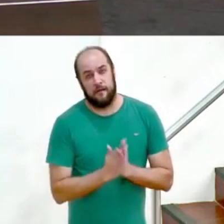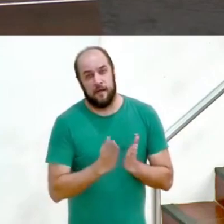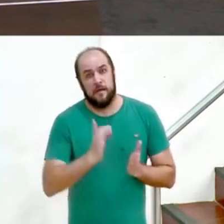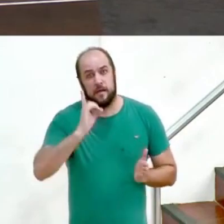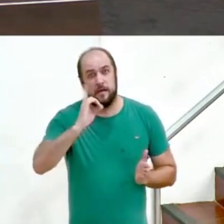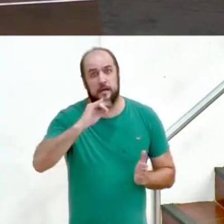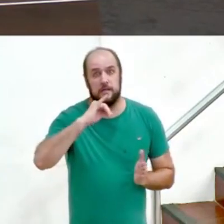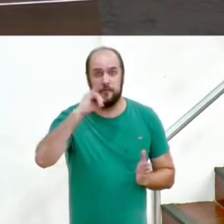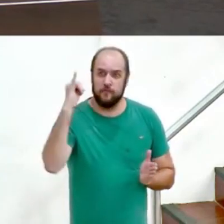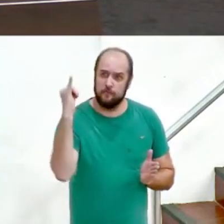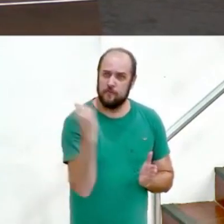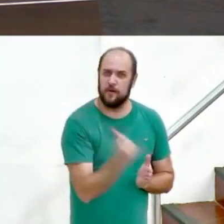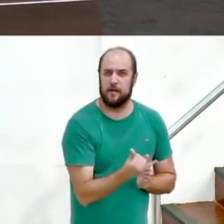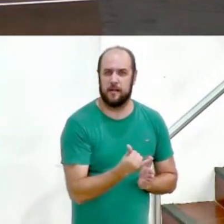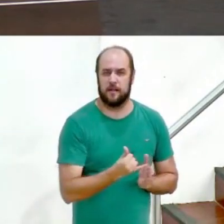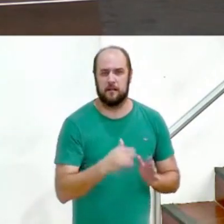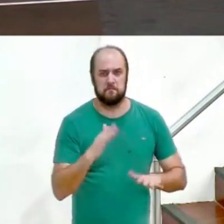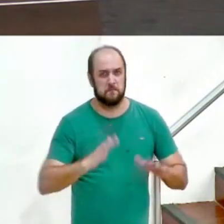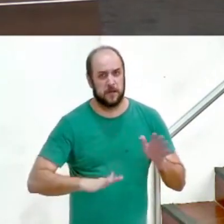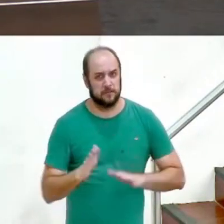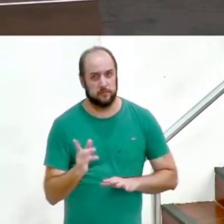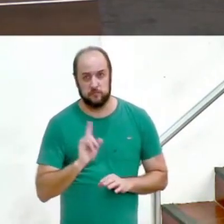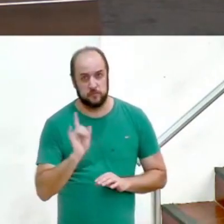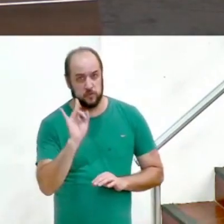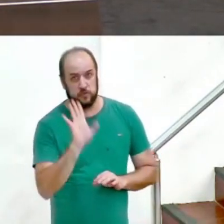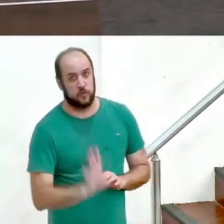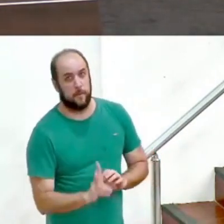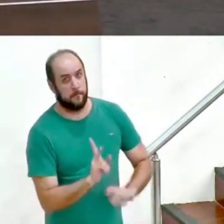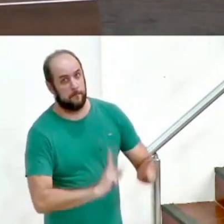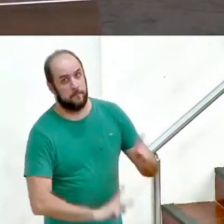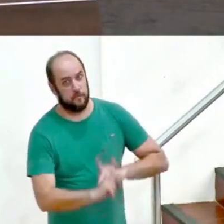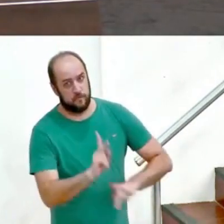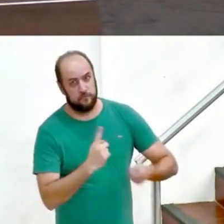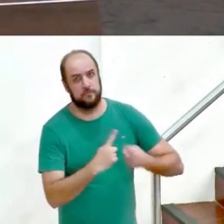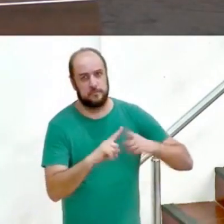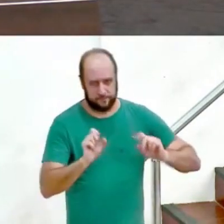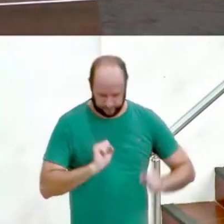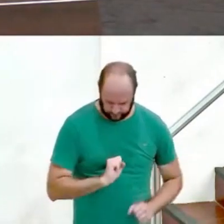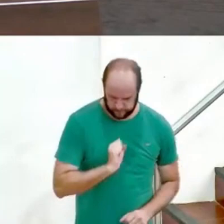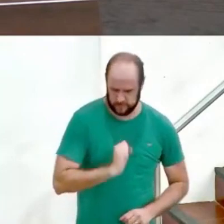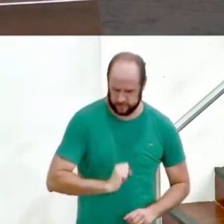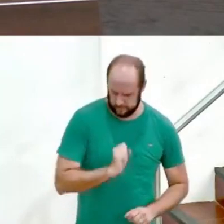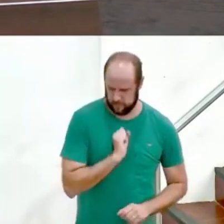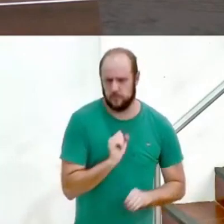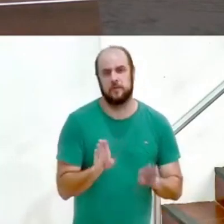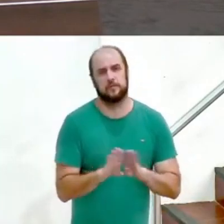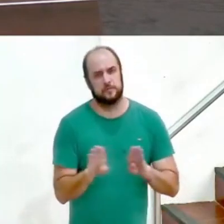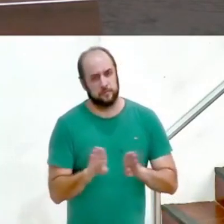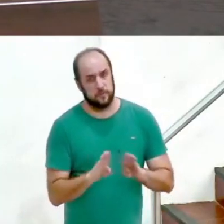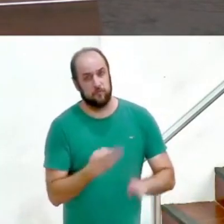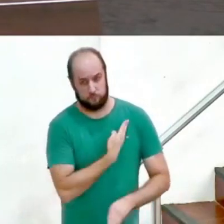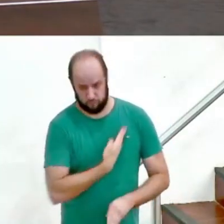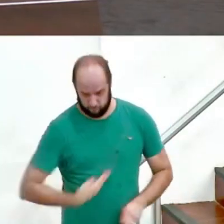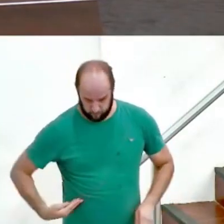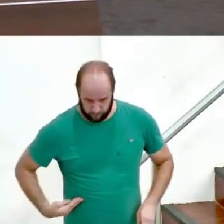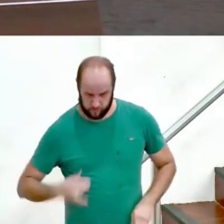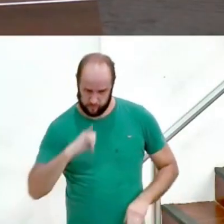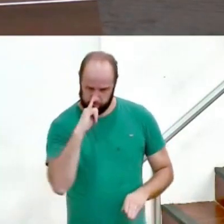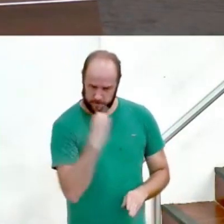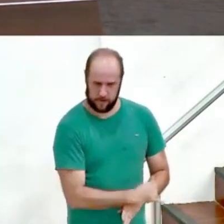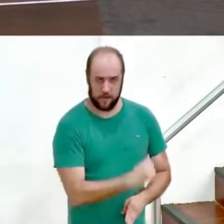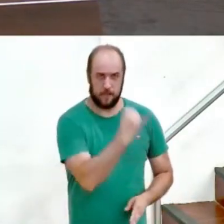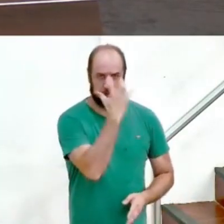Senhor veio, não somente ao povo, mas aos sacerdotes e aos governantes.